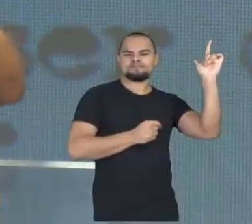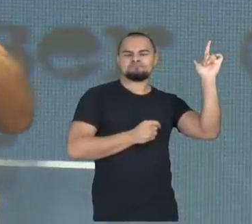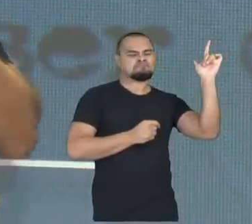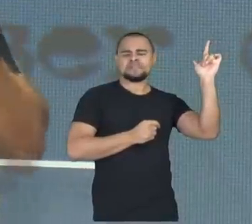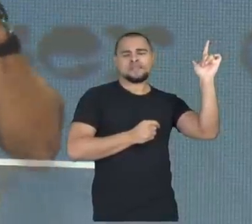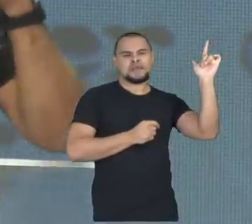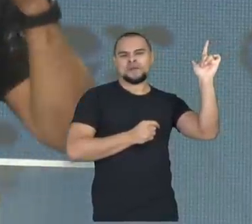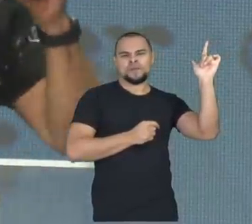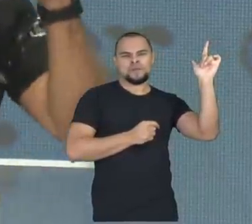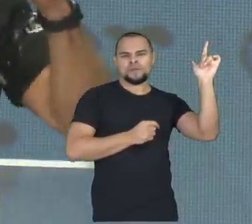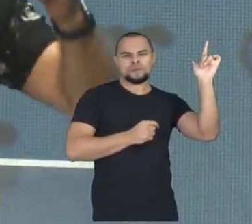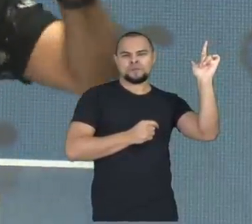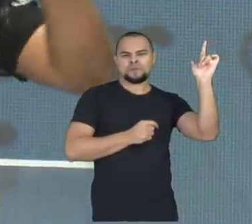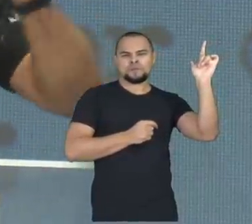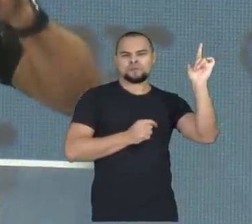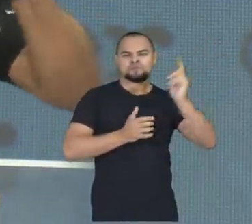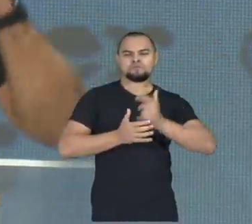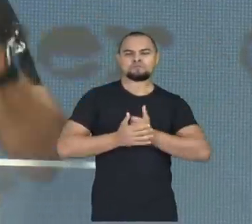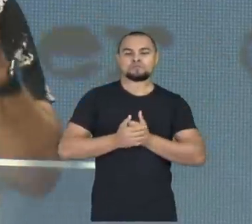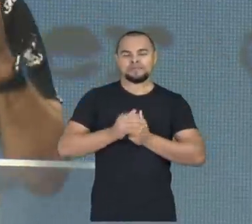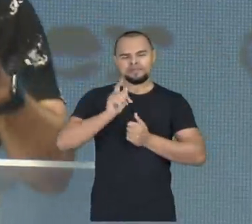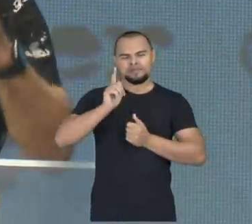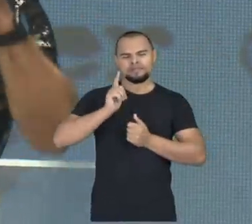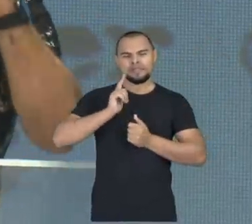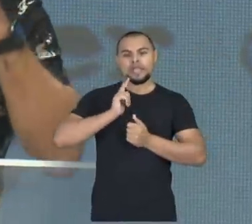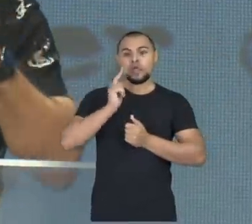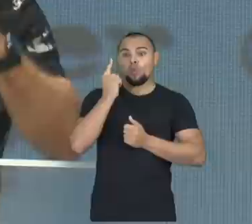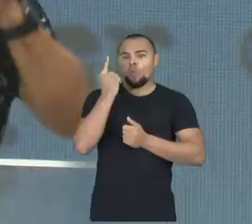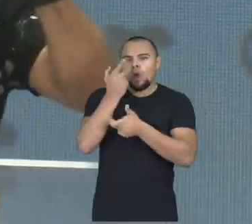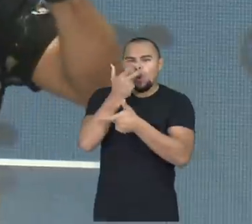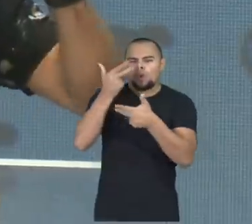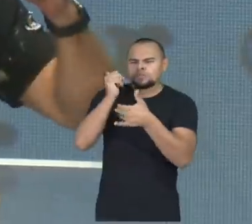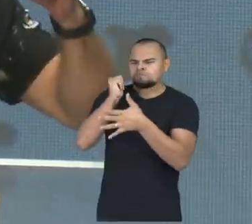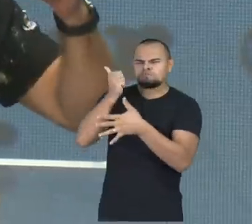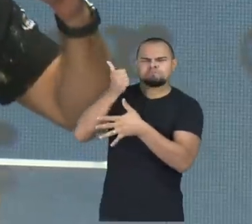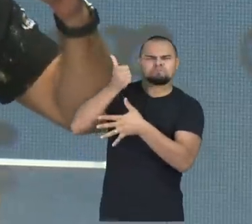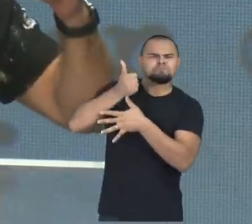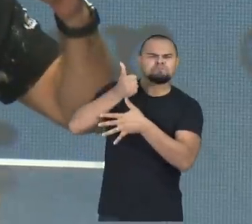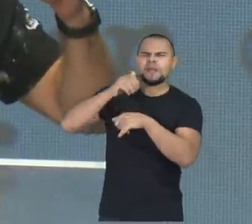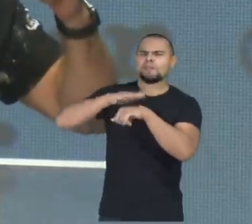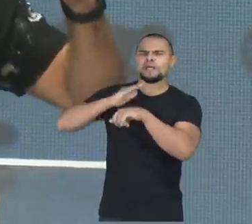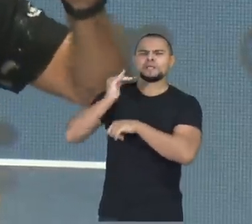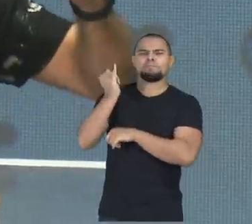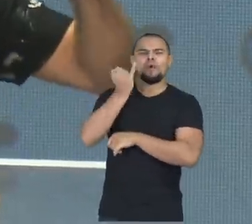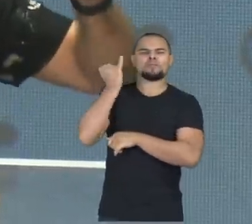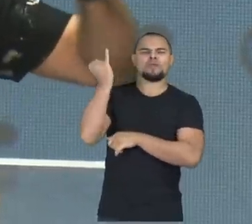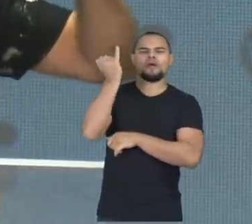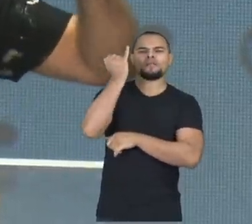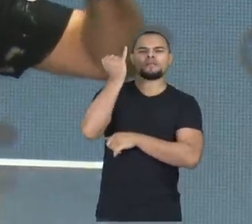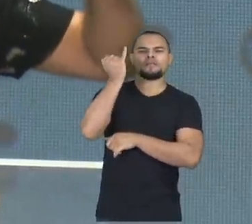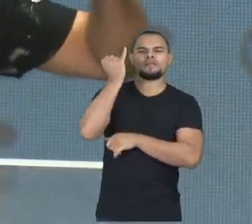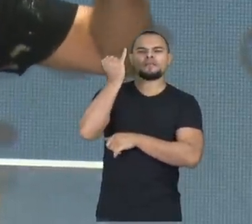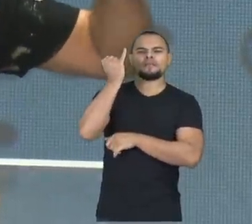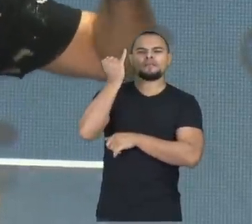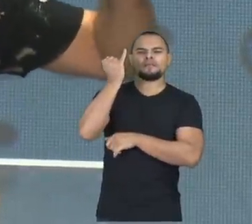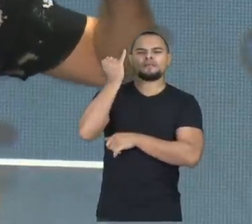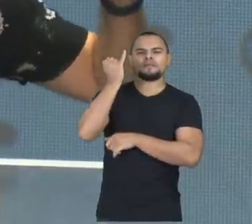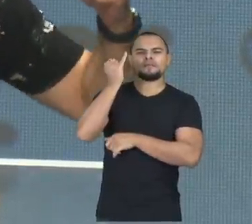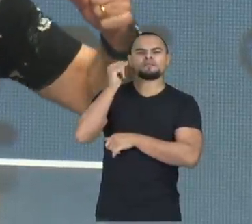fosse o essencial. Não, vem algo essencial. O essencial é quem você